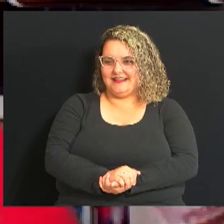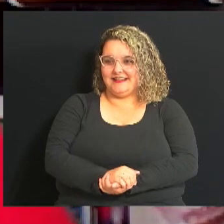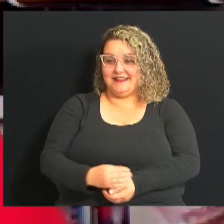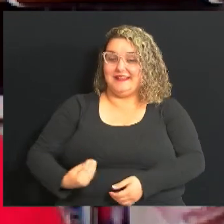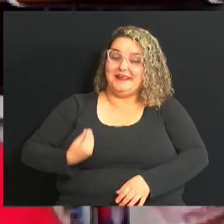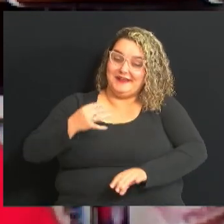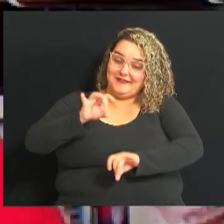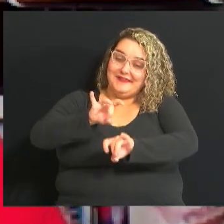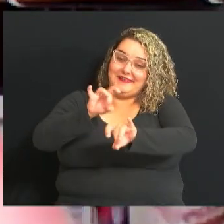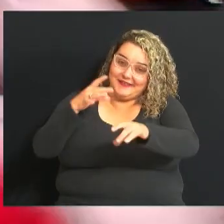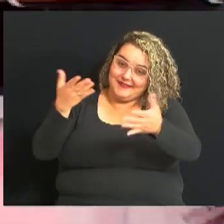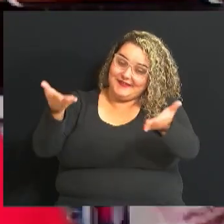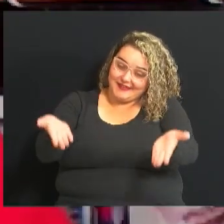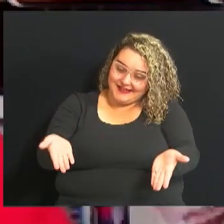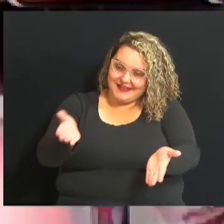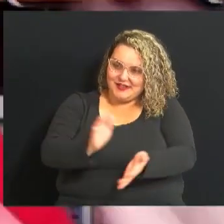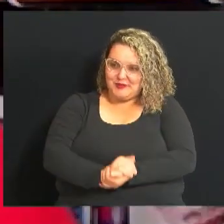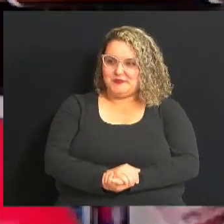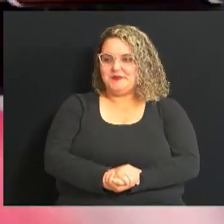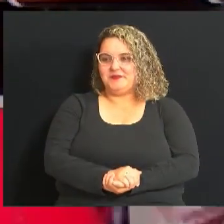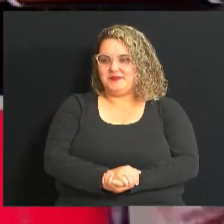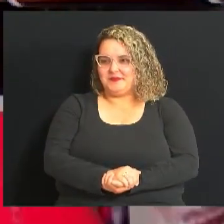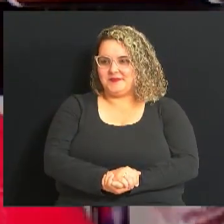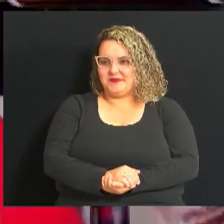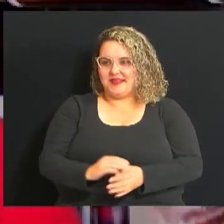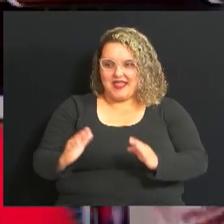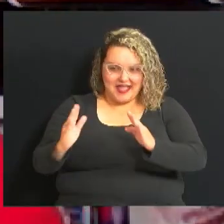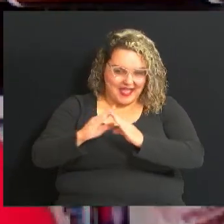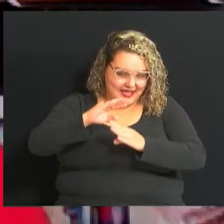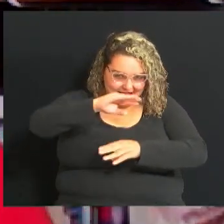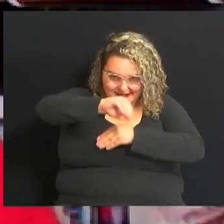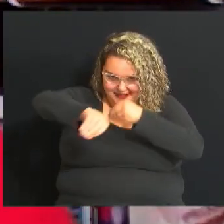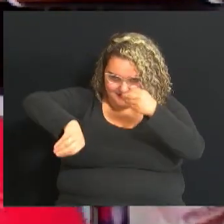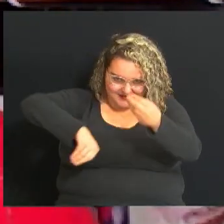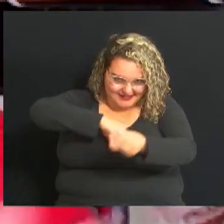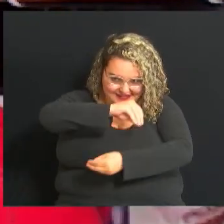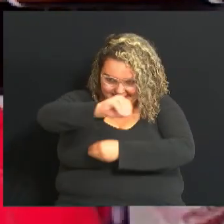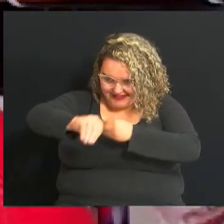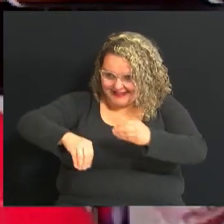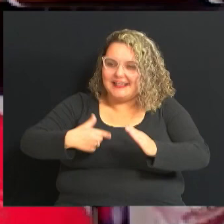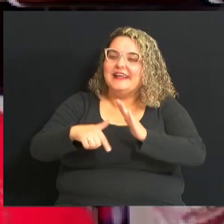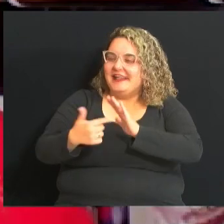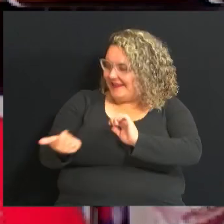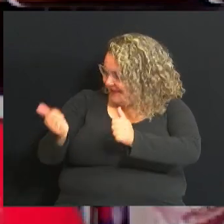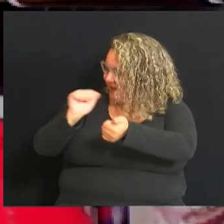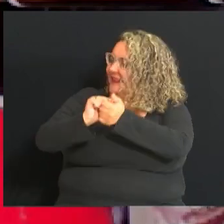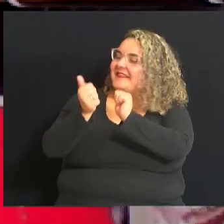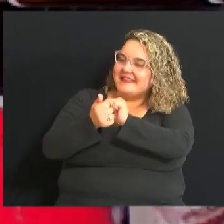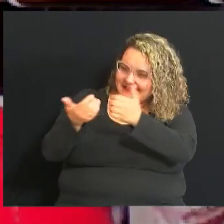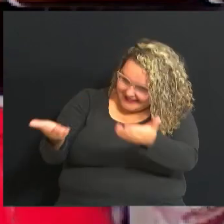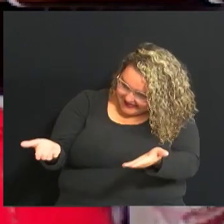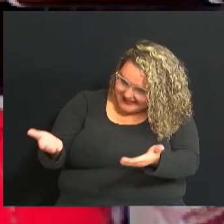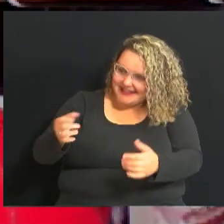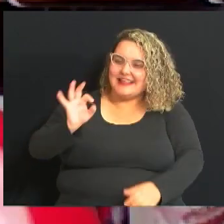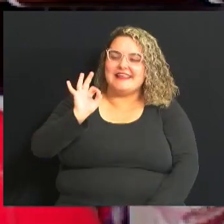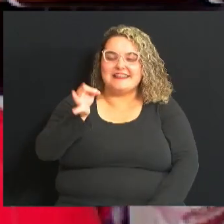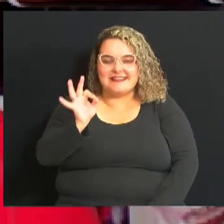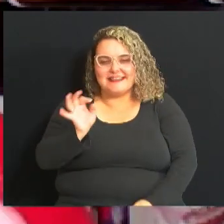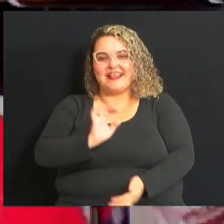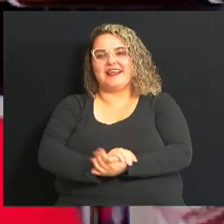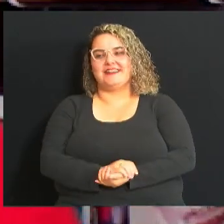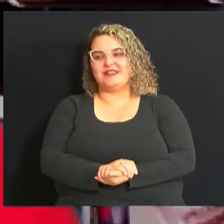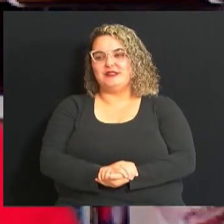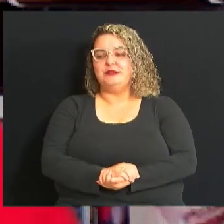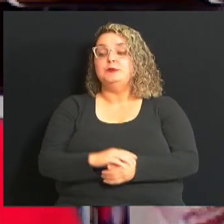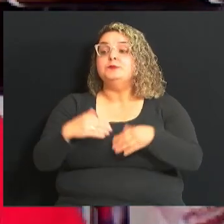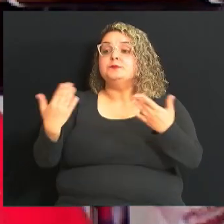não é? A casa se misturou com a vida Vamos pública, nos adaptando, então, né? Isso.